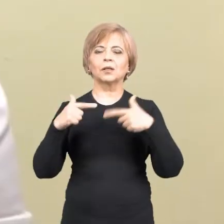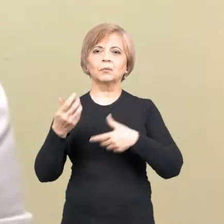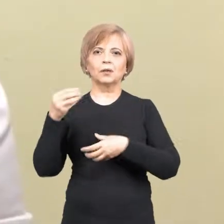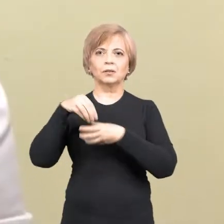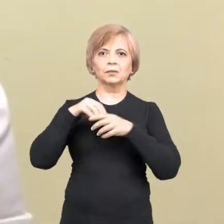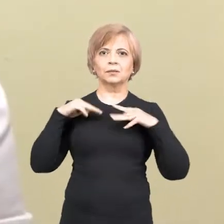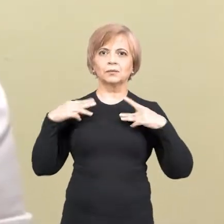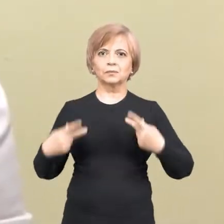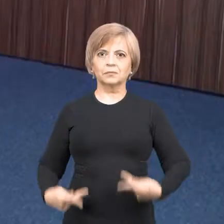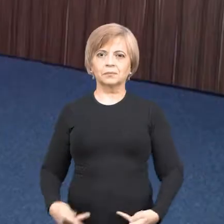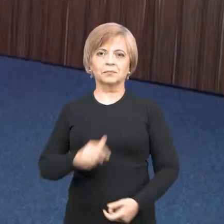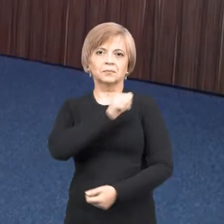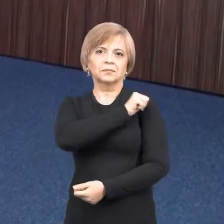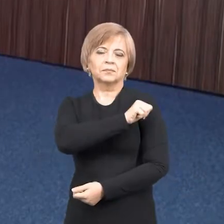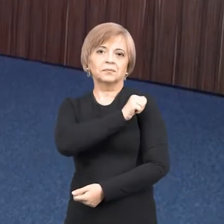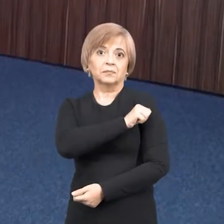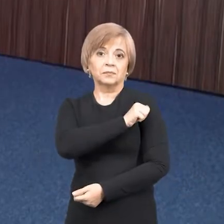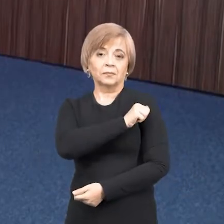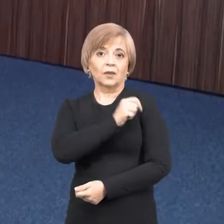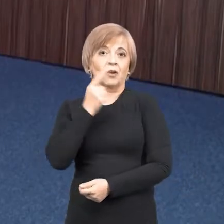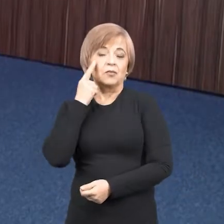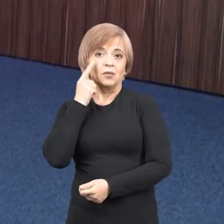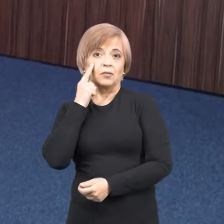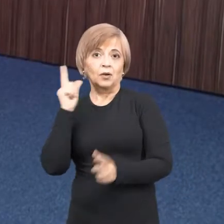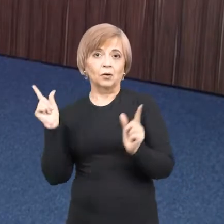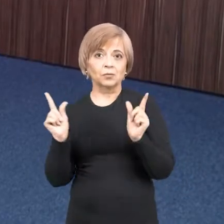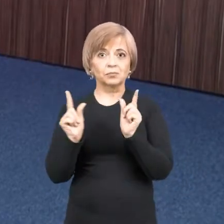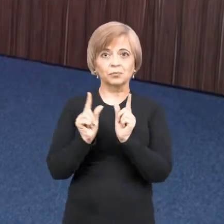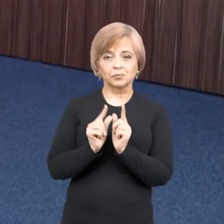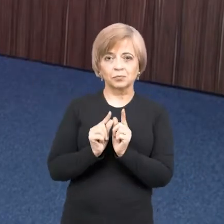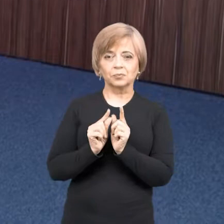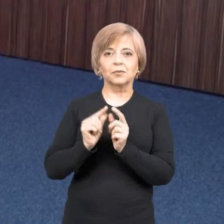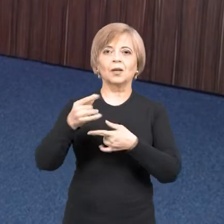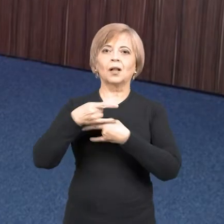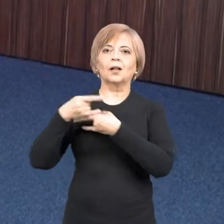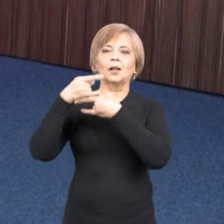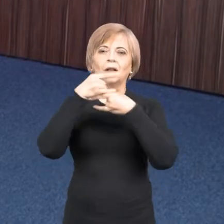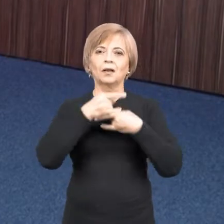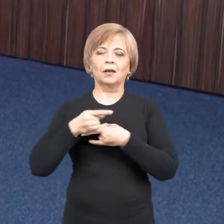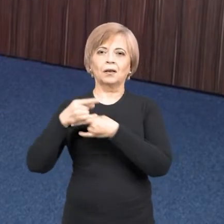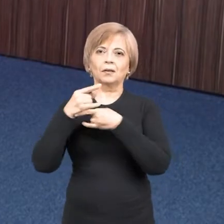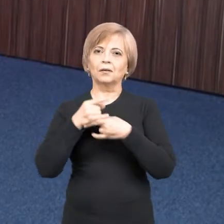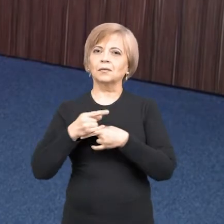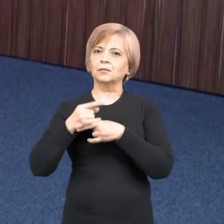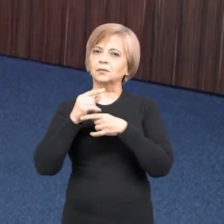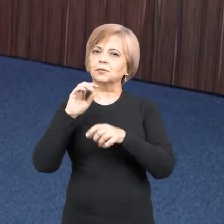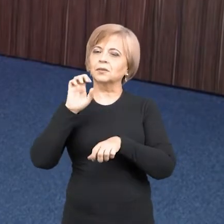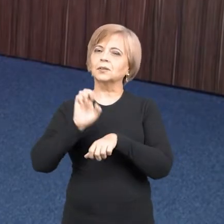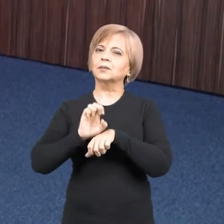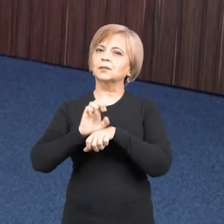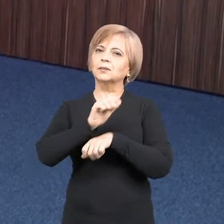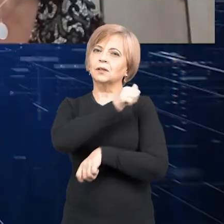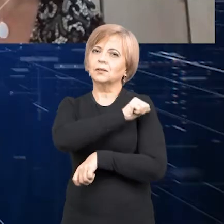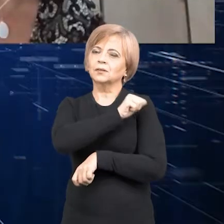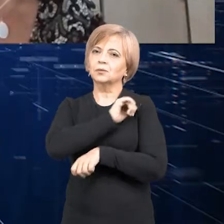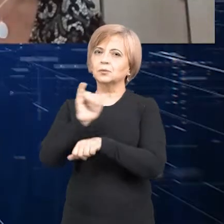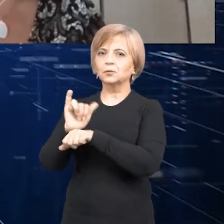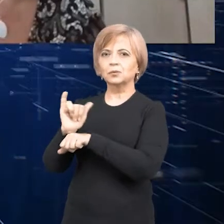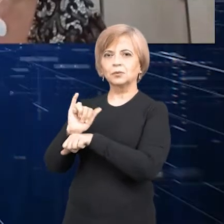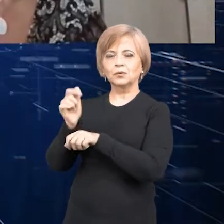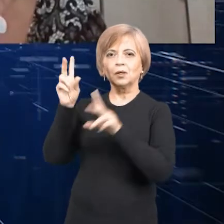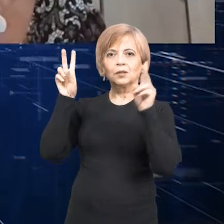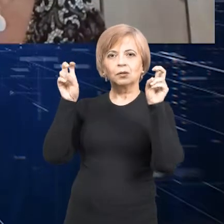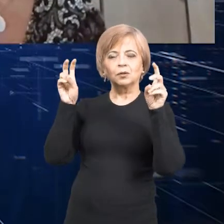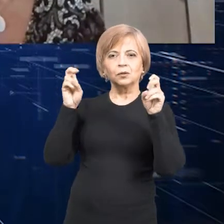do MPRJ. Confira também um compacto da live transmitida pelo canal do Ministério Público do Estado do Rio de Janeiro no YouTube, que tratou